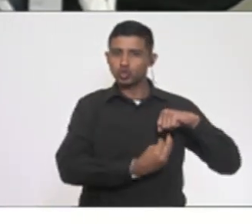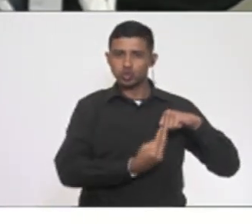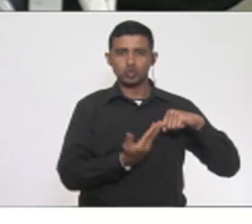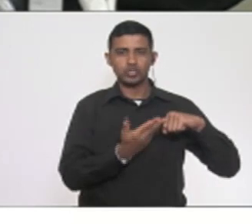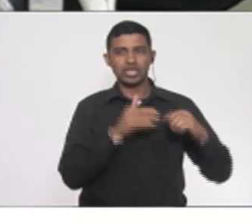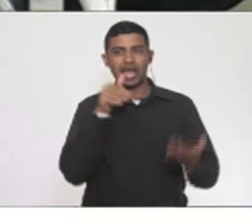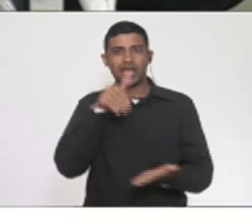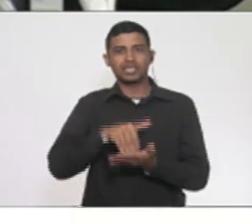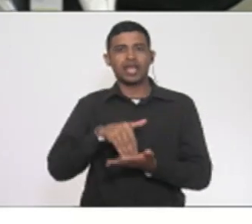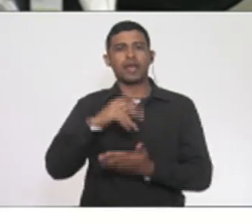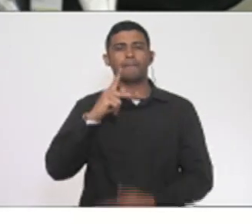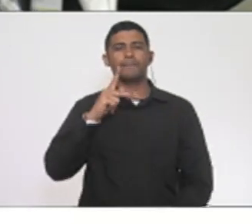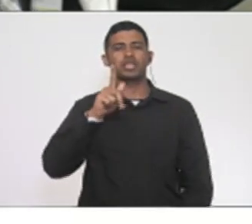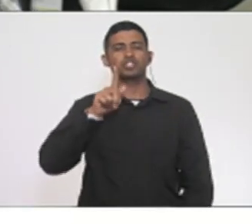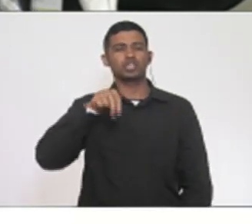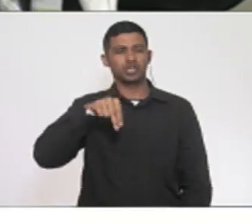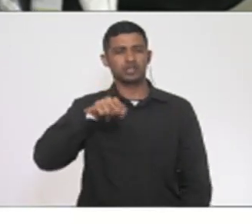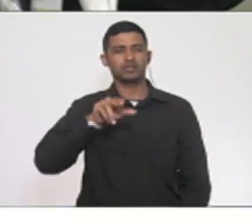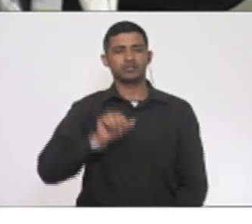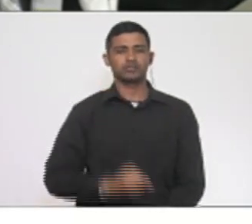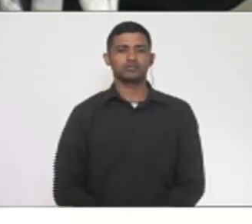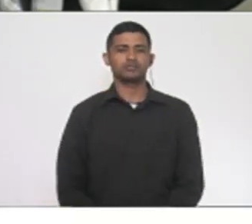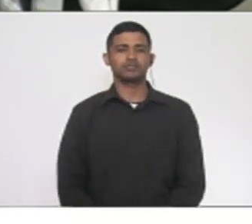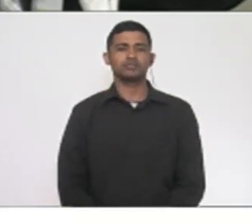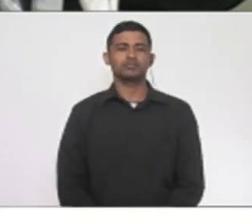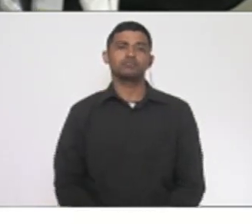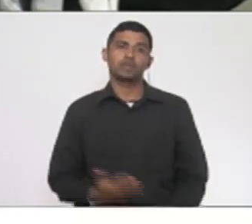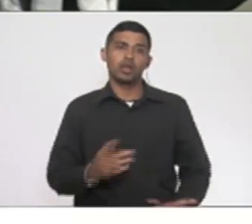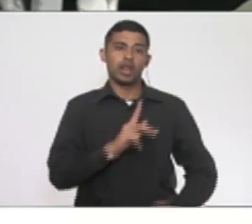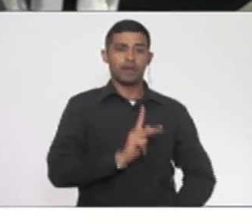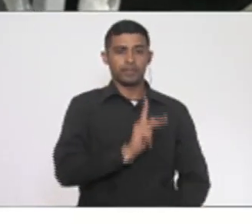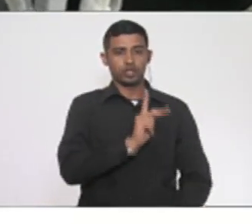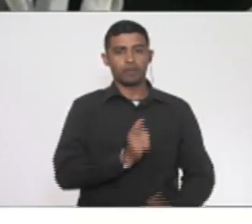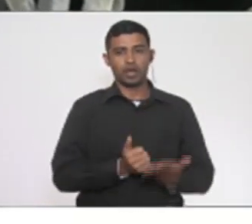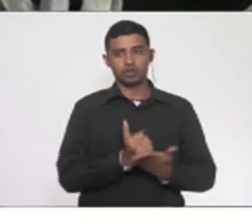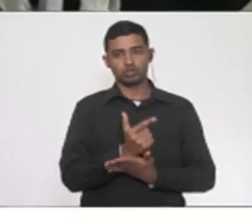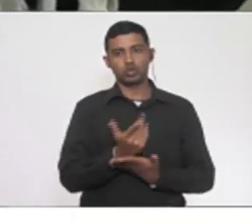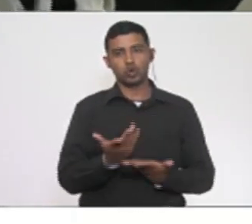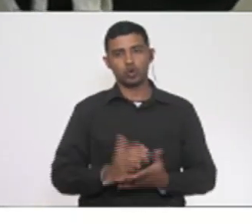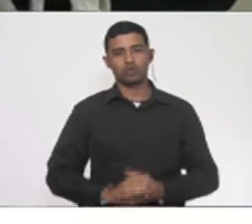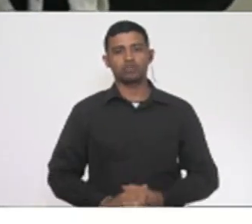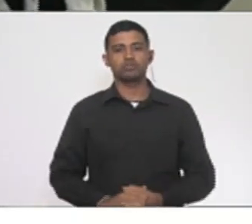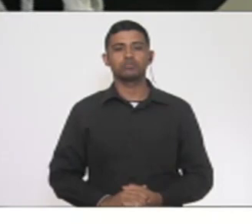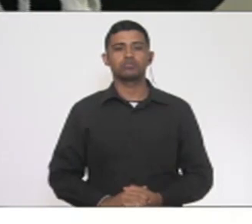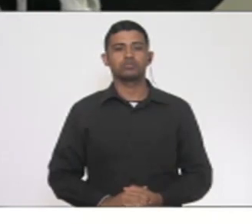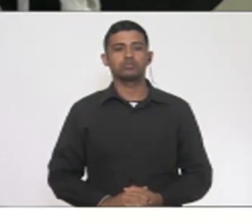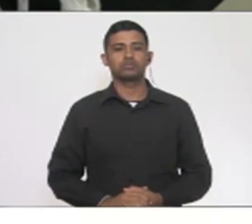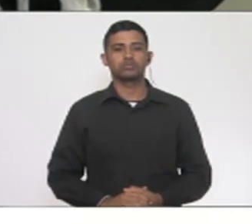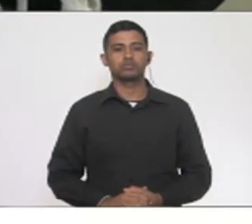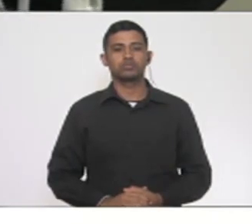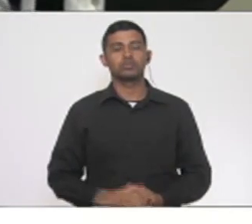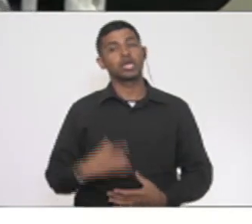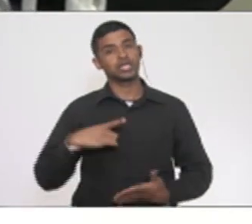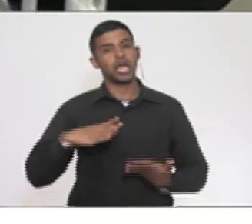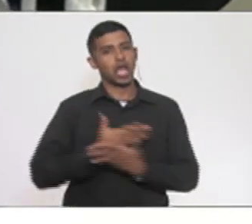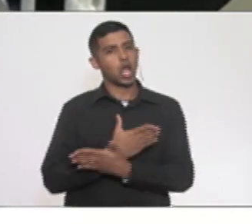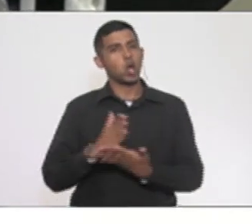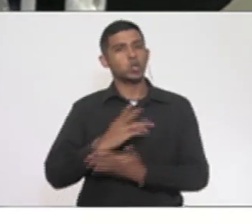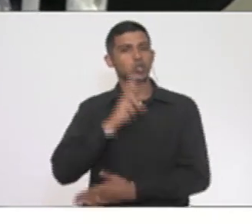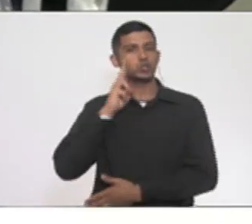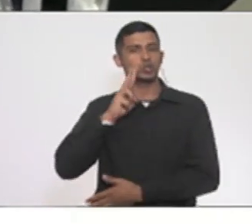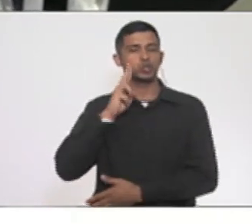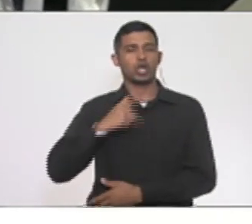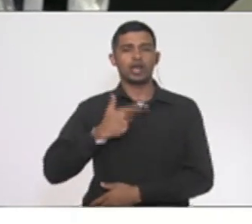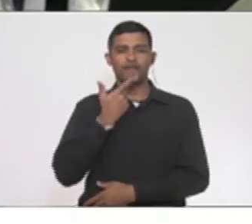as UPGNs. Ela tem 100% das UPGNs. Então, ela compra o que a gente chama na boca do poço, ou, alguns casos, antes da